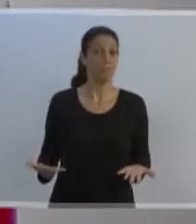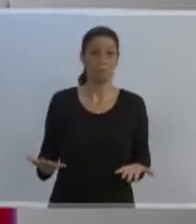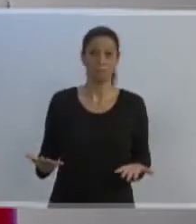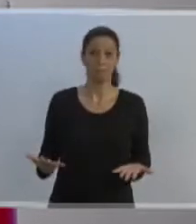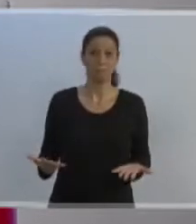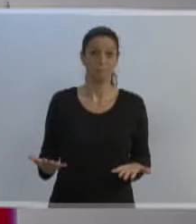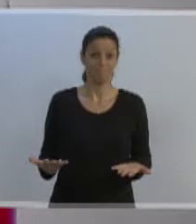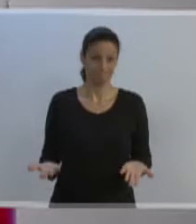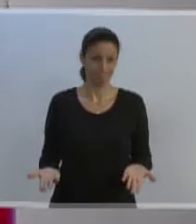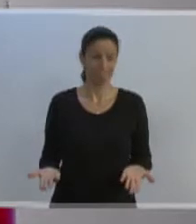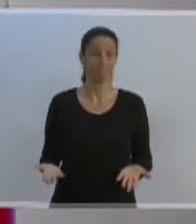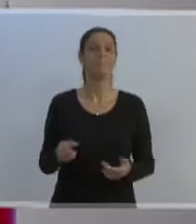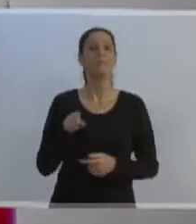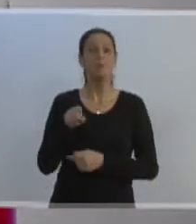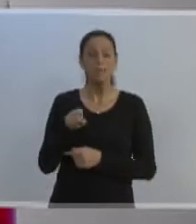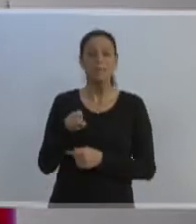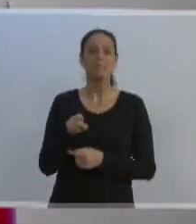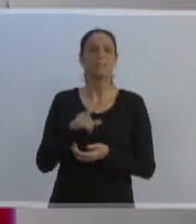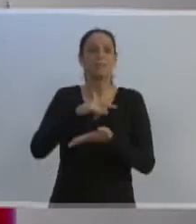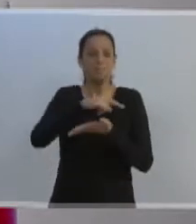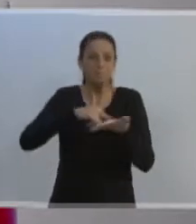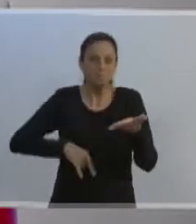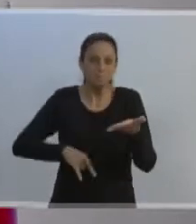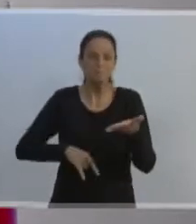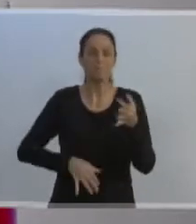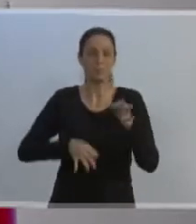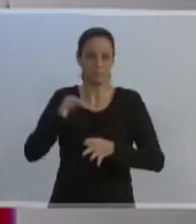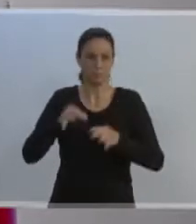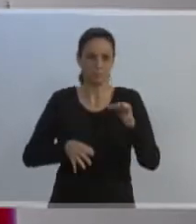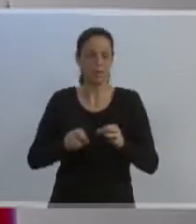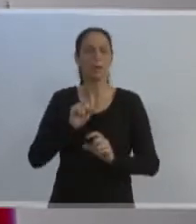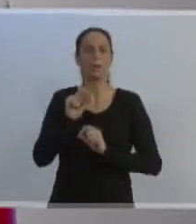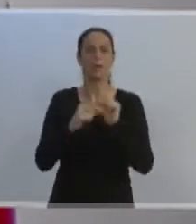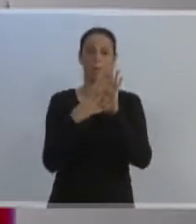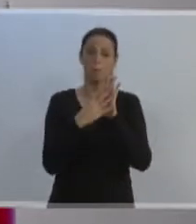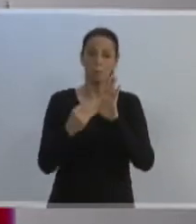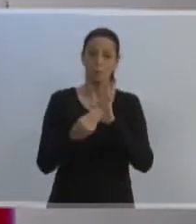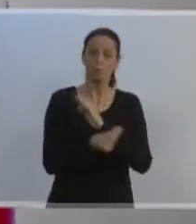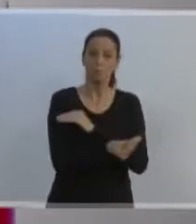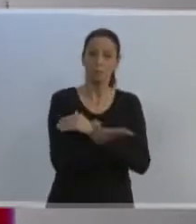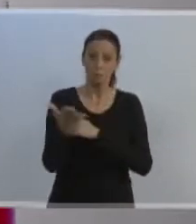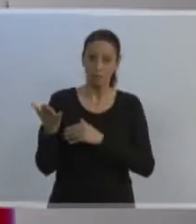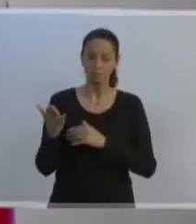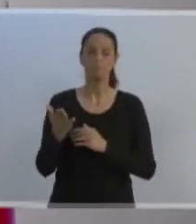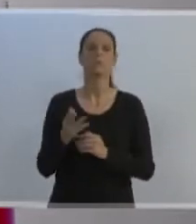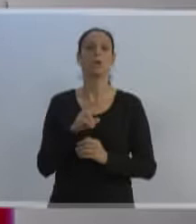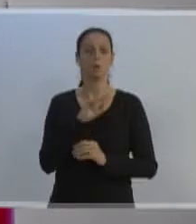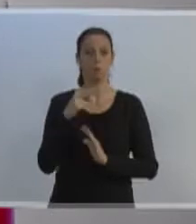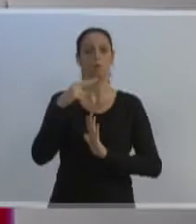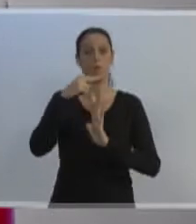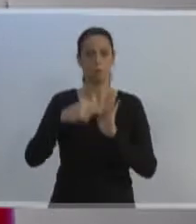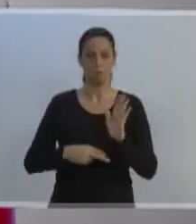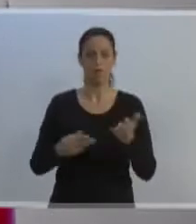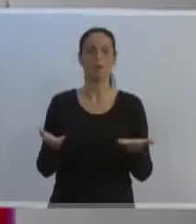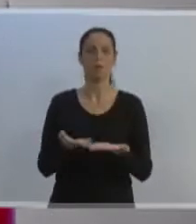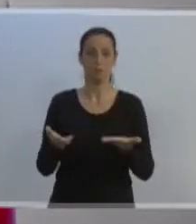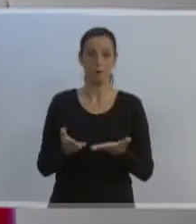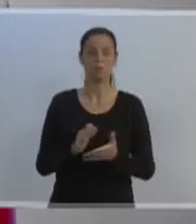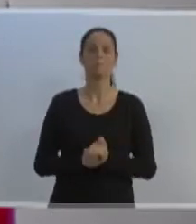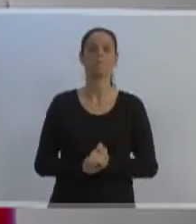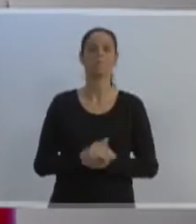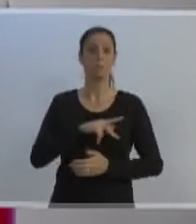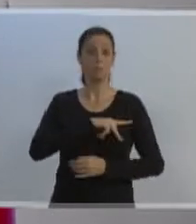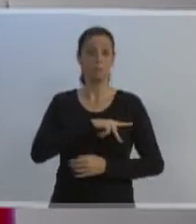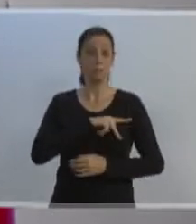portuguesa. Essa notificação extrajudicial, esse modelo, eu quero deixar aqui disponível, eu quero fazer leitura. Quero que o nosso presidente